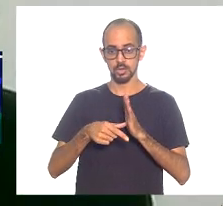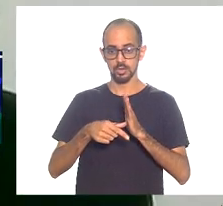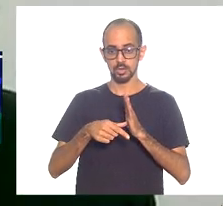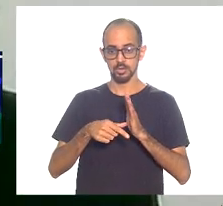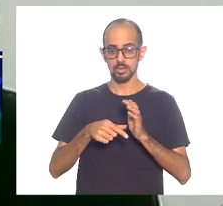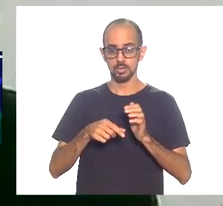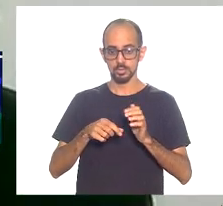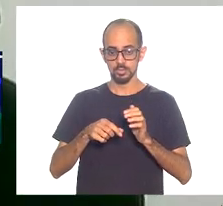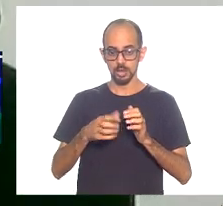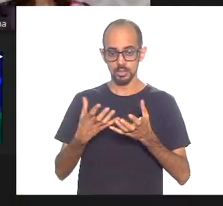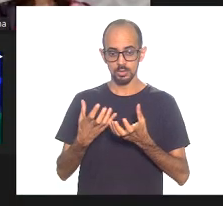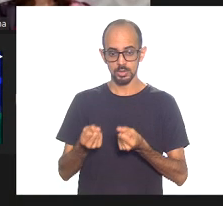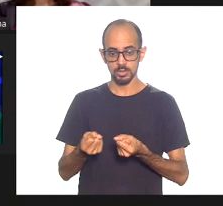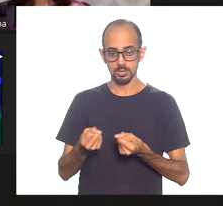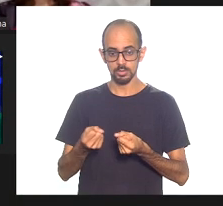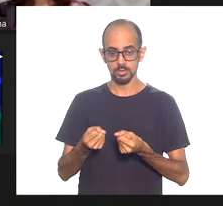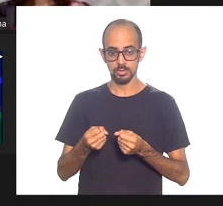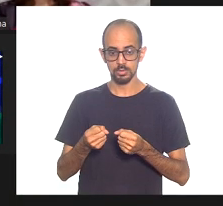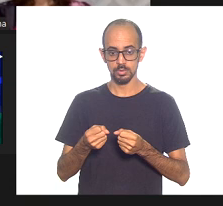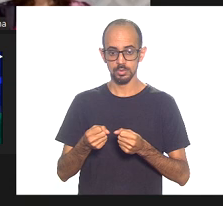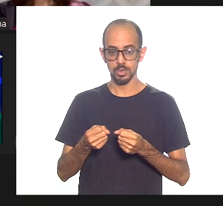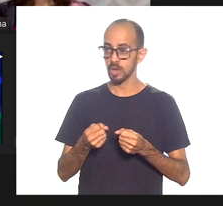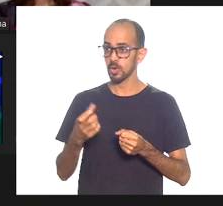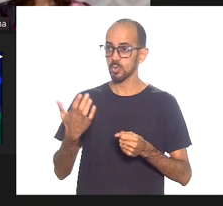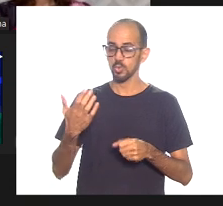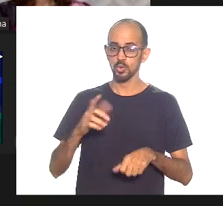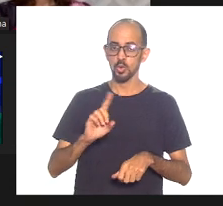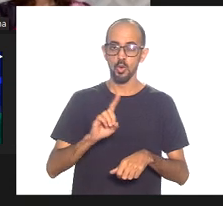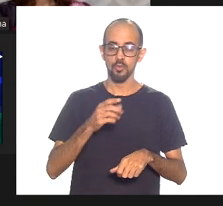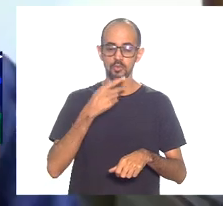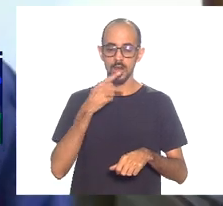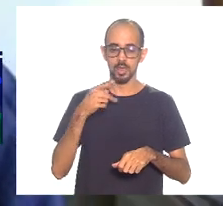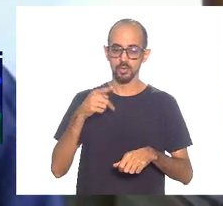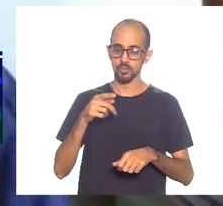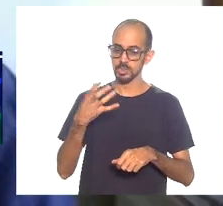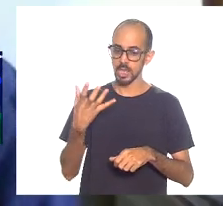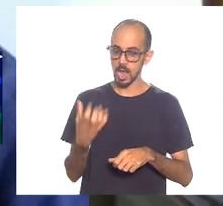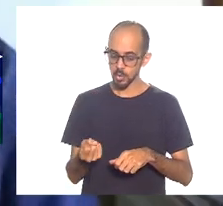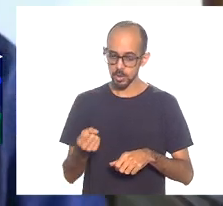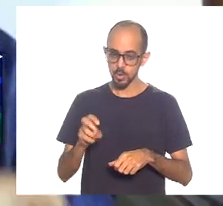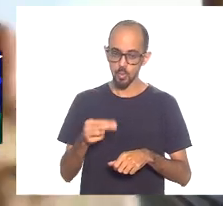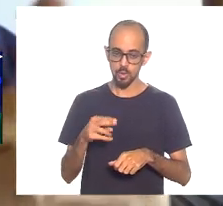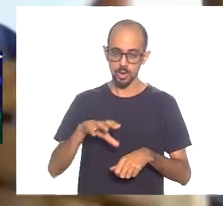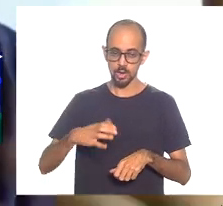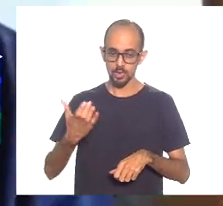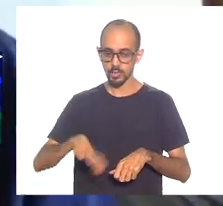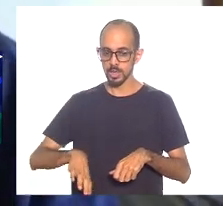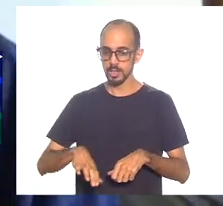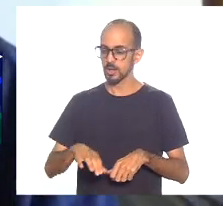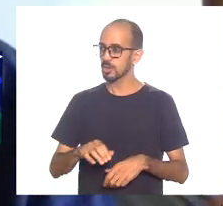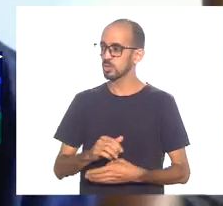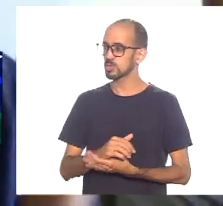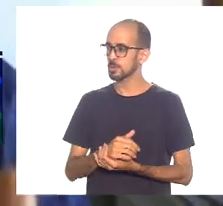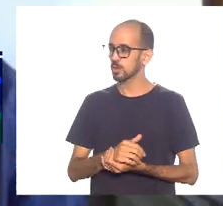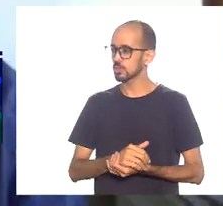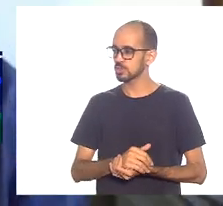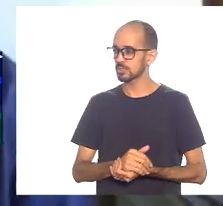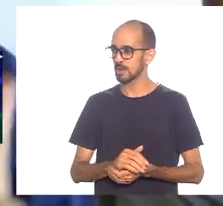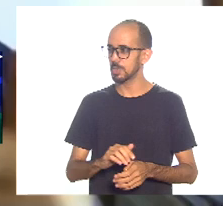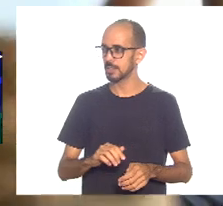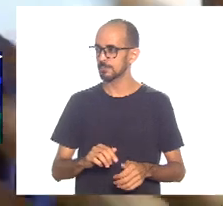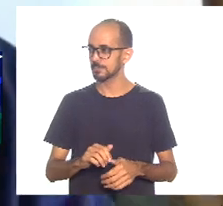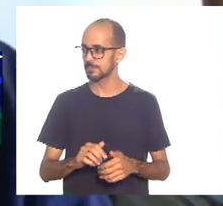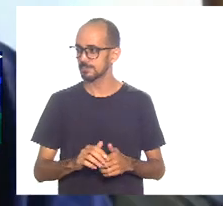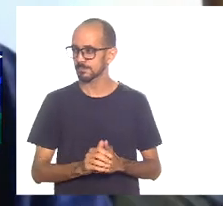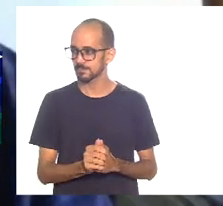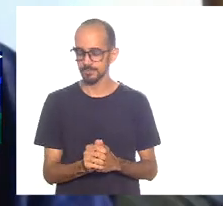aceito acolhido não pode dizendo que eu só não acolheu ou não acolheu o porquê e não leu o substitutivo a lhe